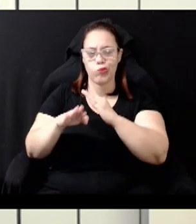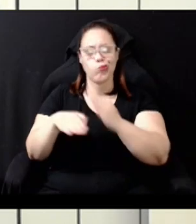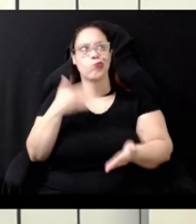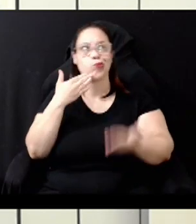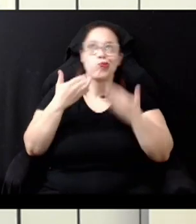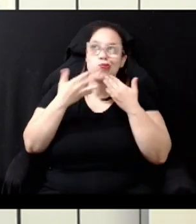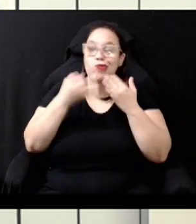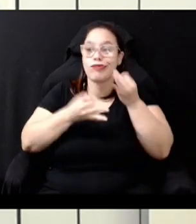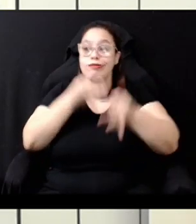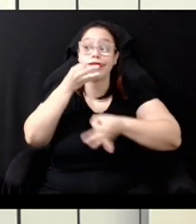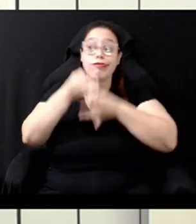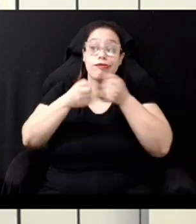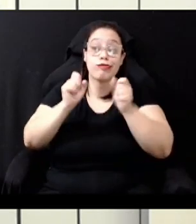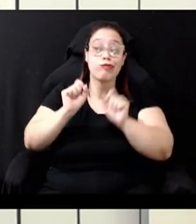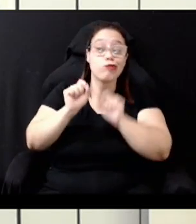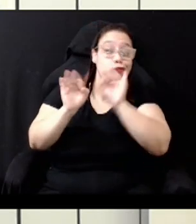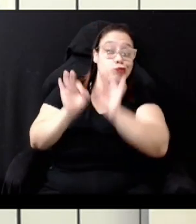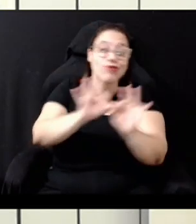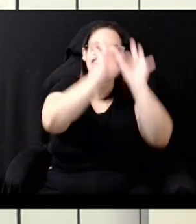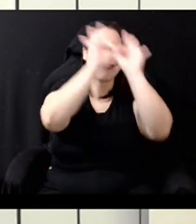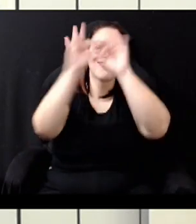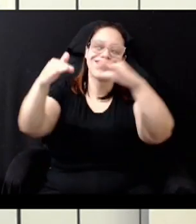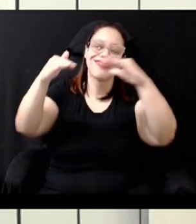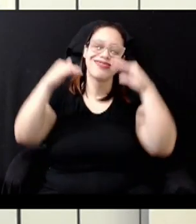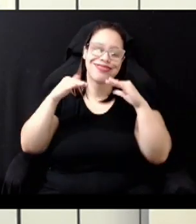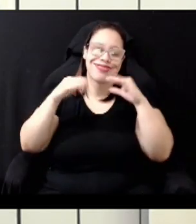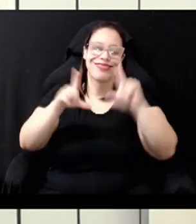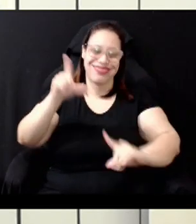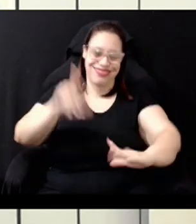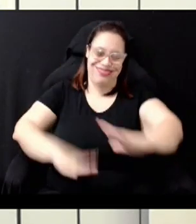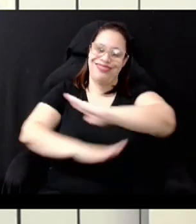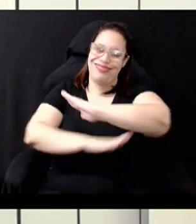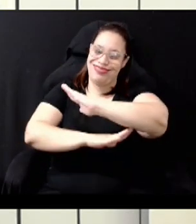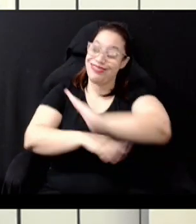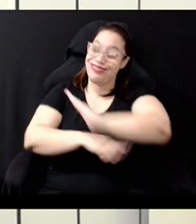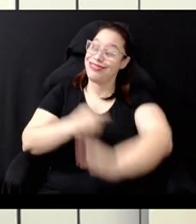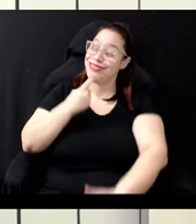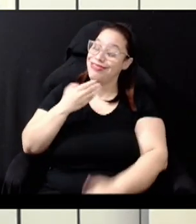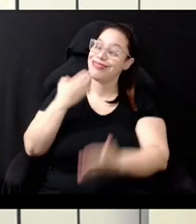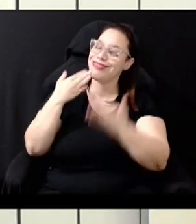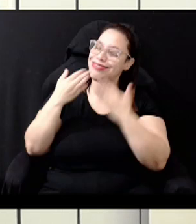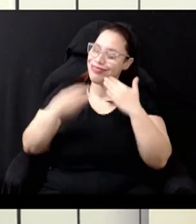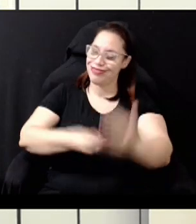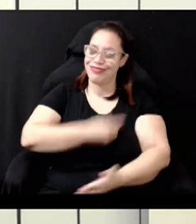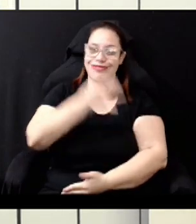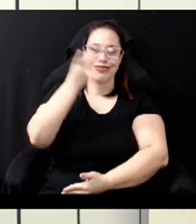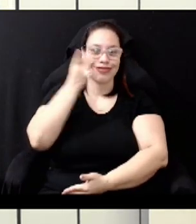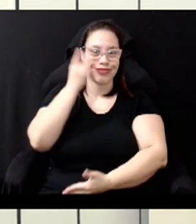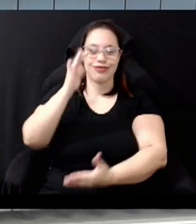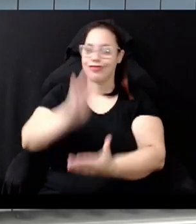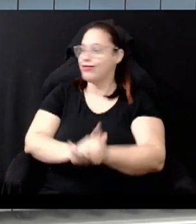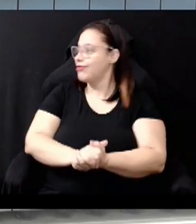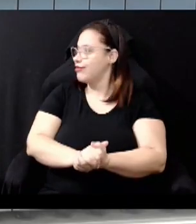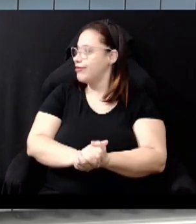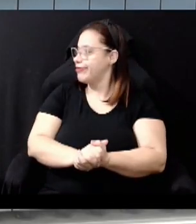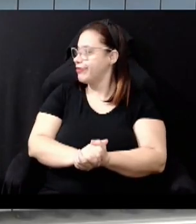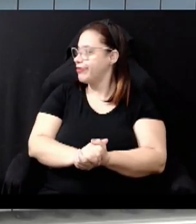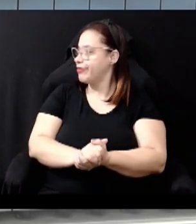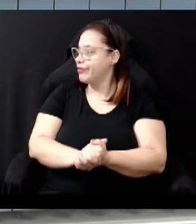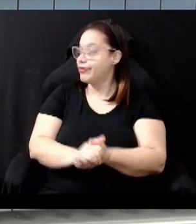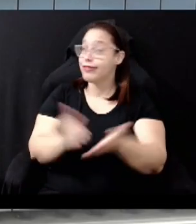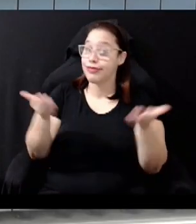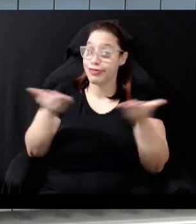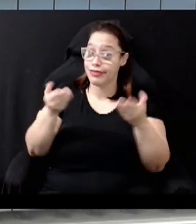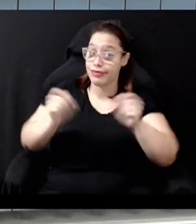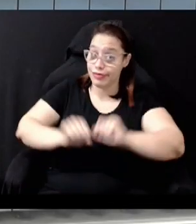elogio, uma crítica construtiva, ou o que você quer assistir aqui no nosso telejornal, que a gente conversa ao vivo. Confira a partir